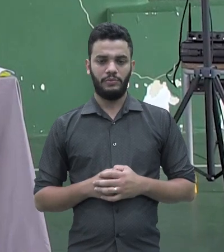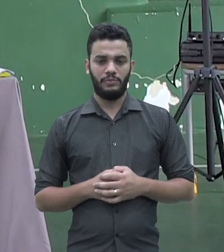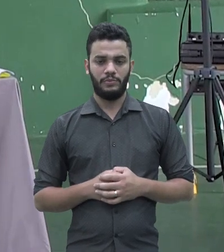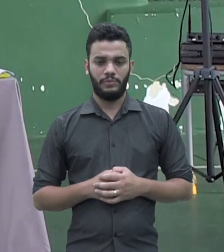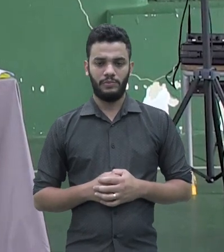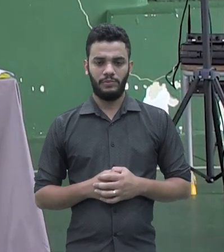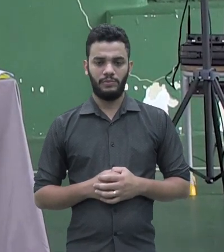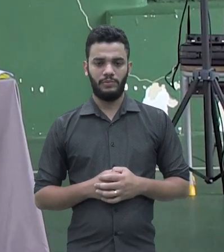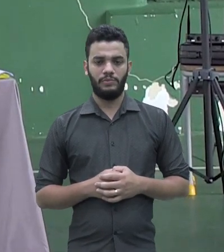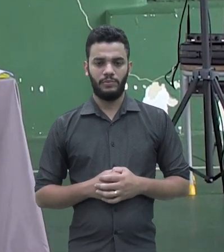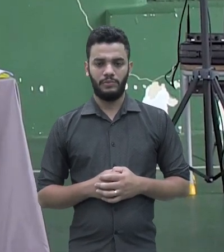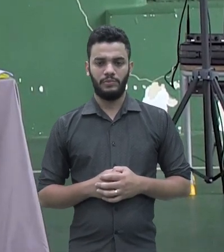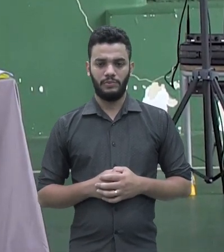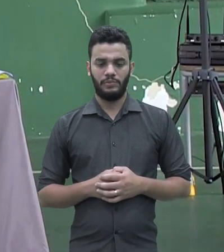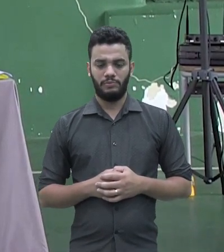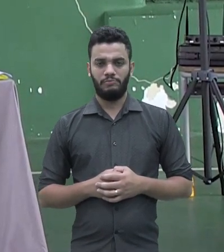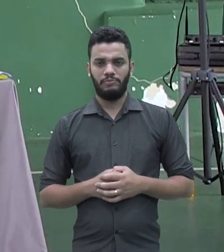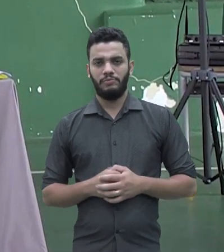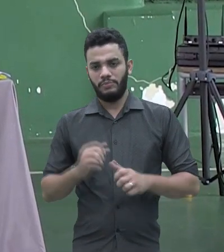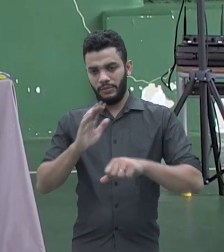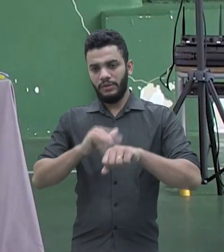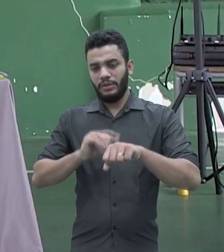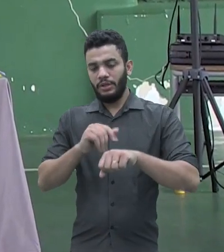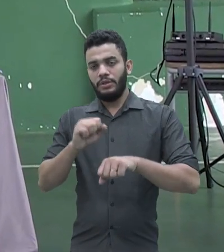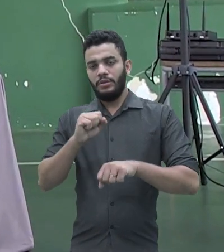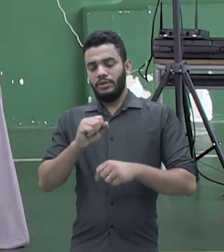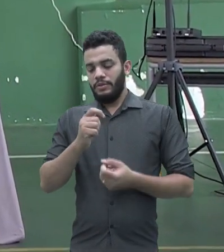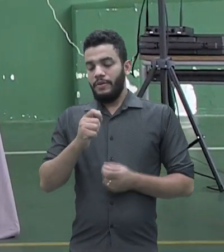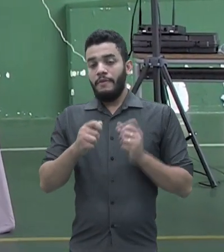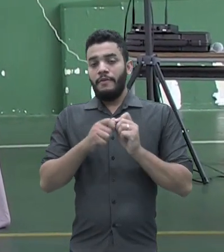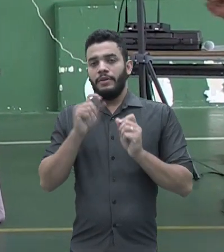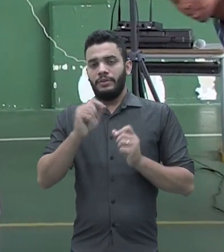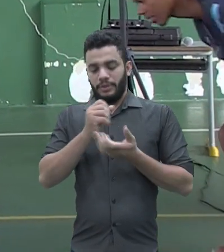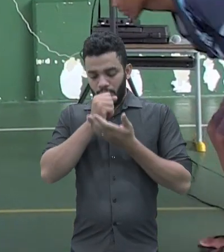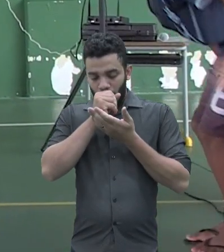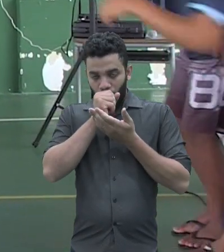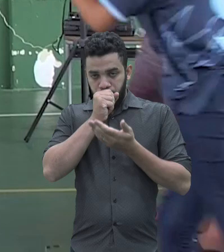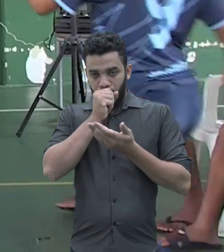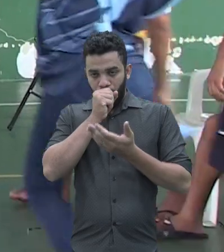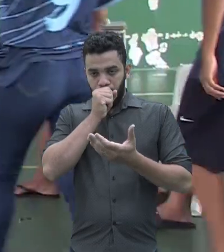Oh, Jesus. Vem aqui, amiguinha. Só pra encher o balão. Só pra me encher o balão.